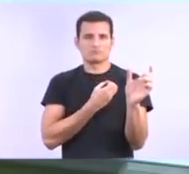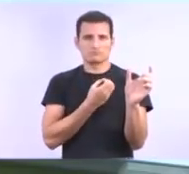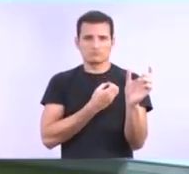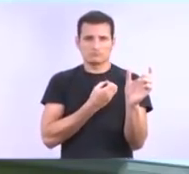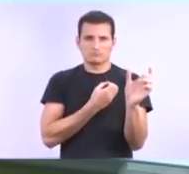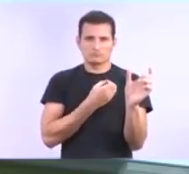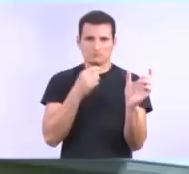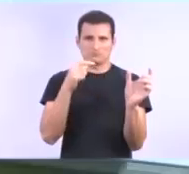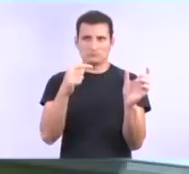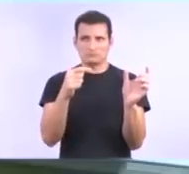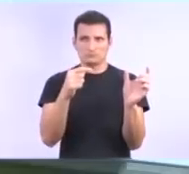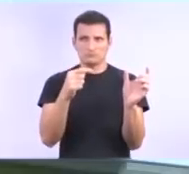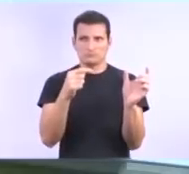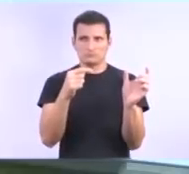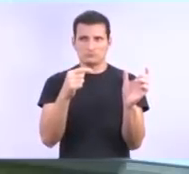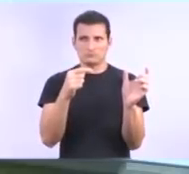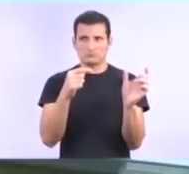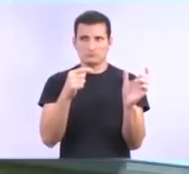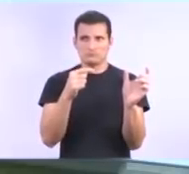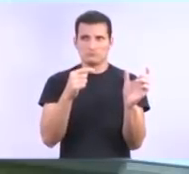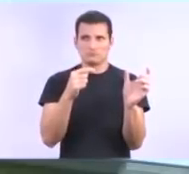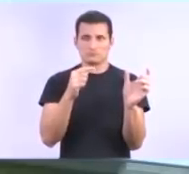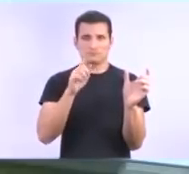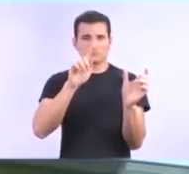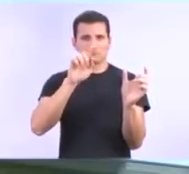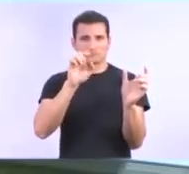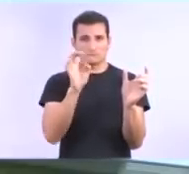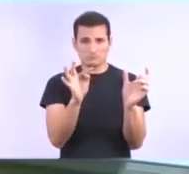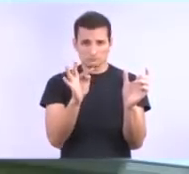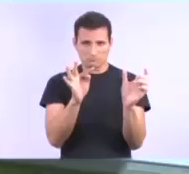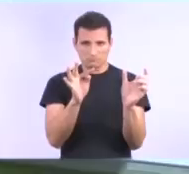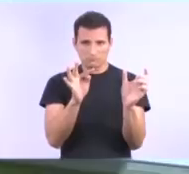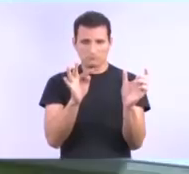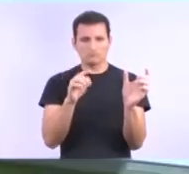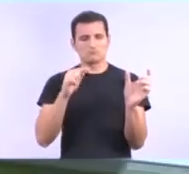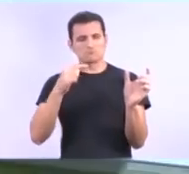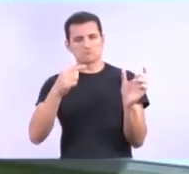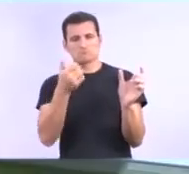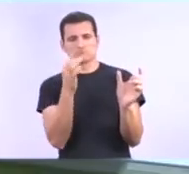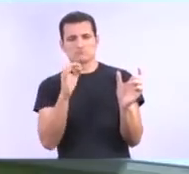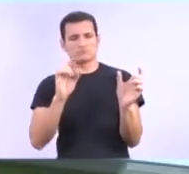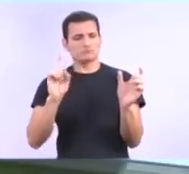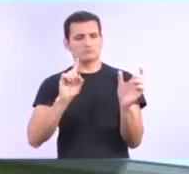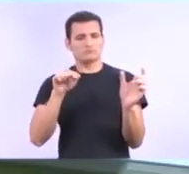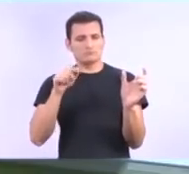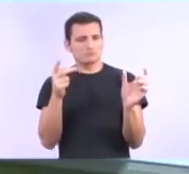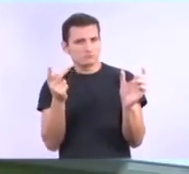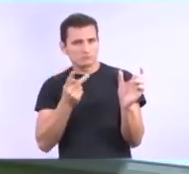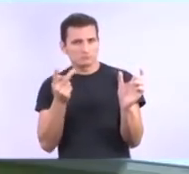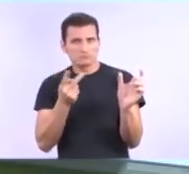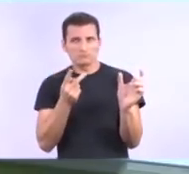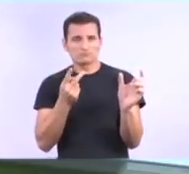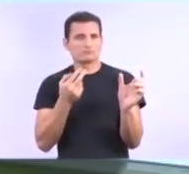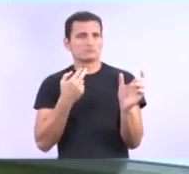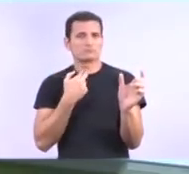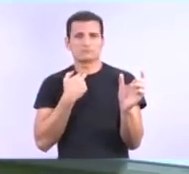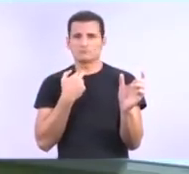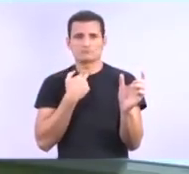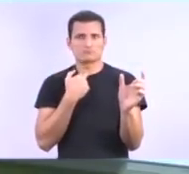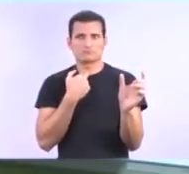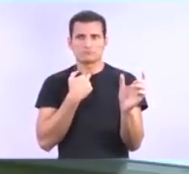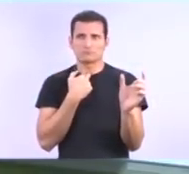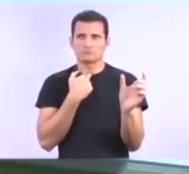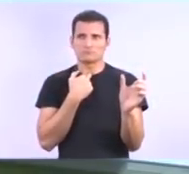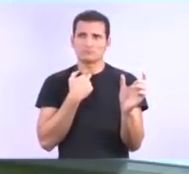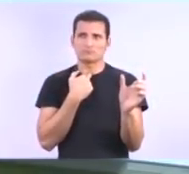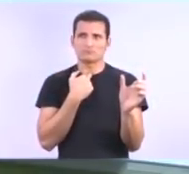do produto. Aí o guarda-costas vai pegar aquele valor, menos 10, não, isso aqui está errado. Eu não posso fazer isso com o